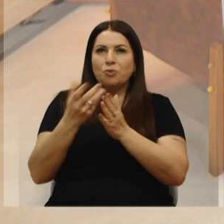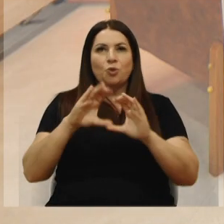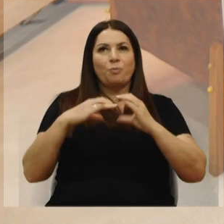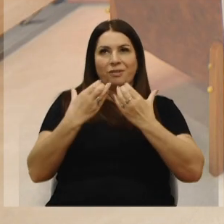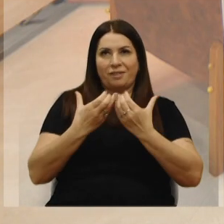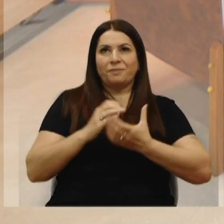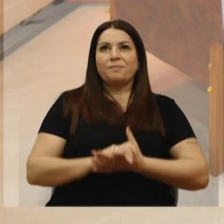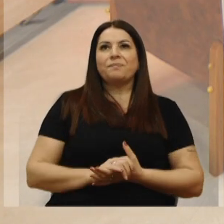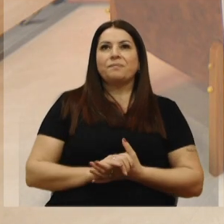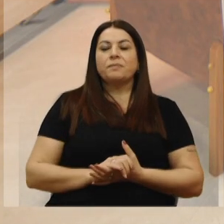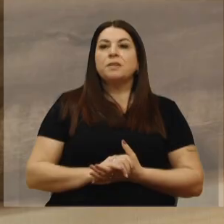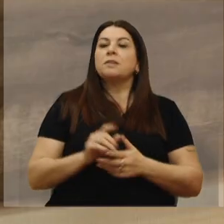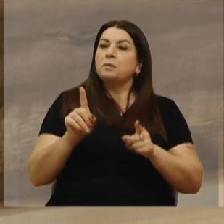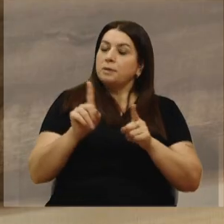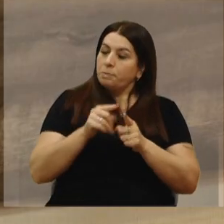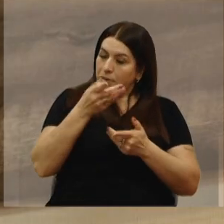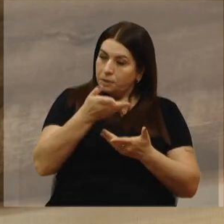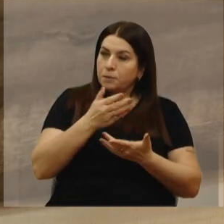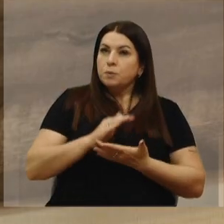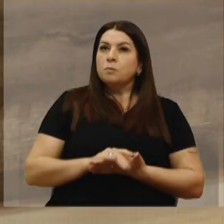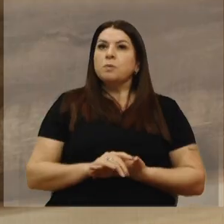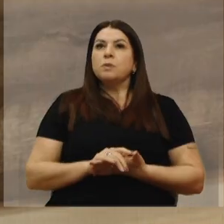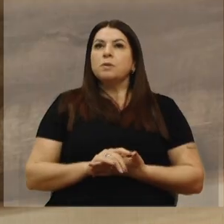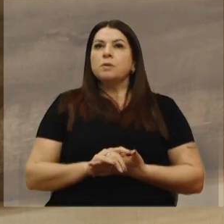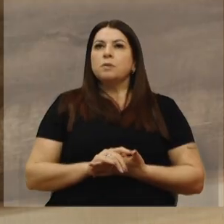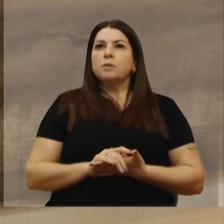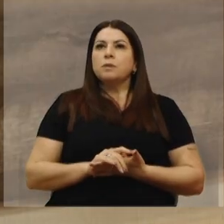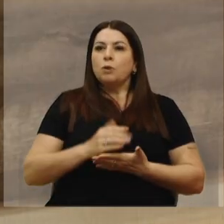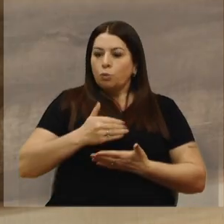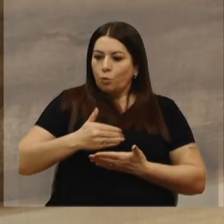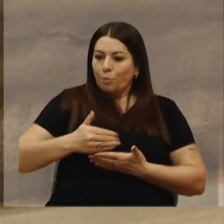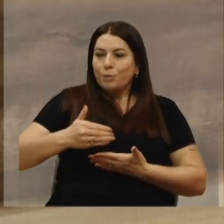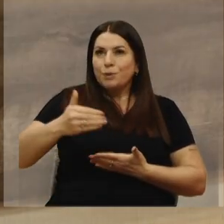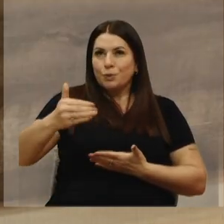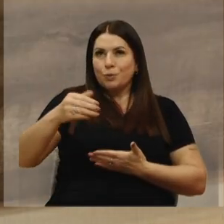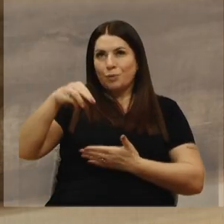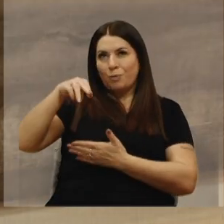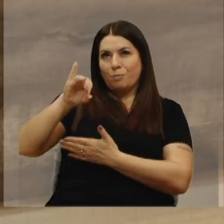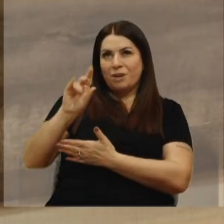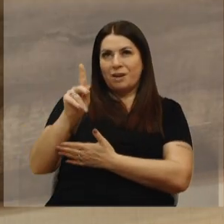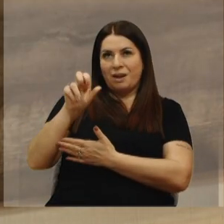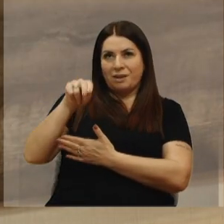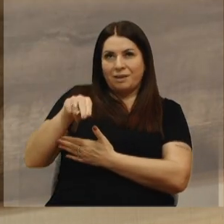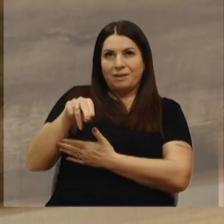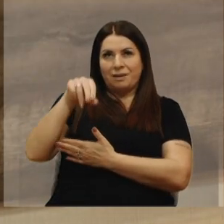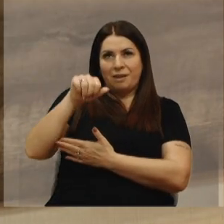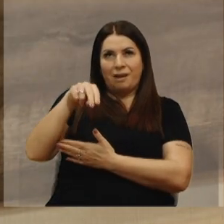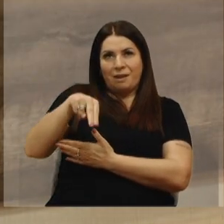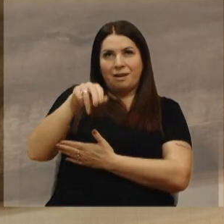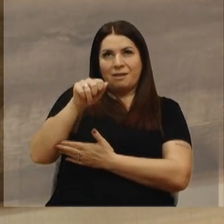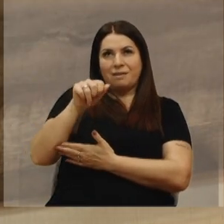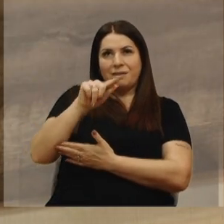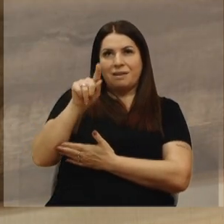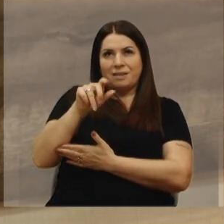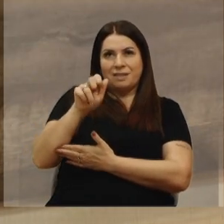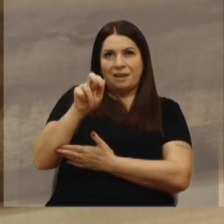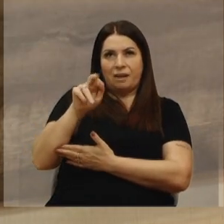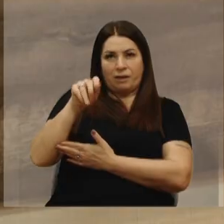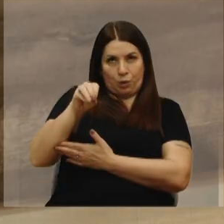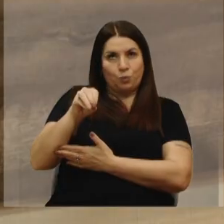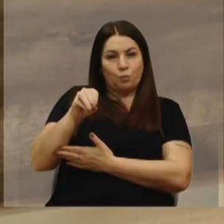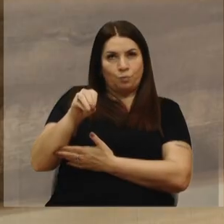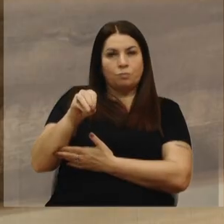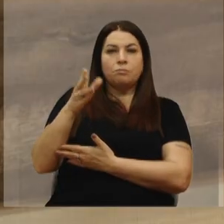de toda a comunidade. A propósito disso, o precursor da Michelin Filmes, o Nazareno